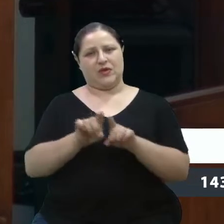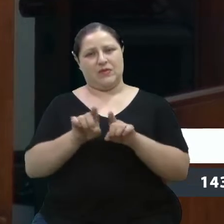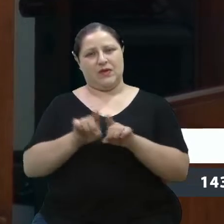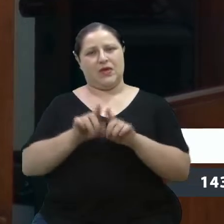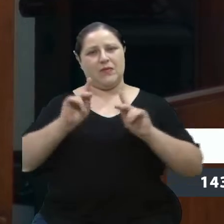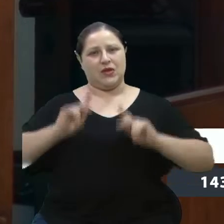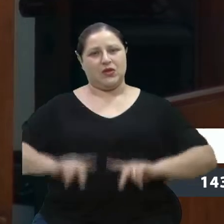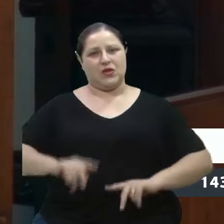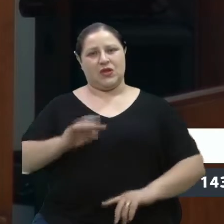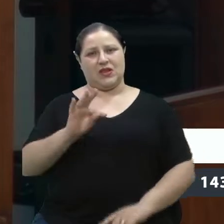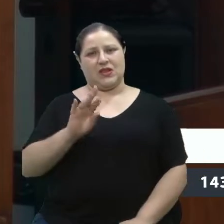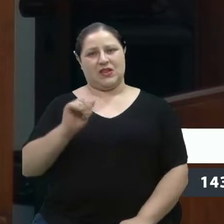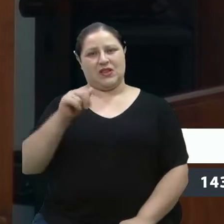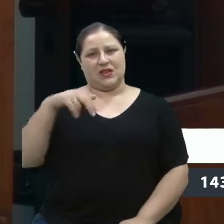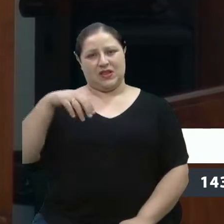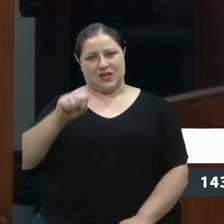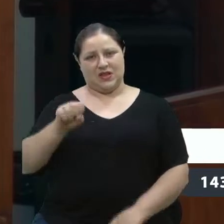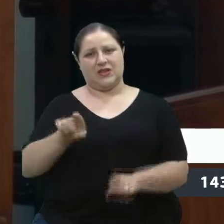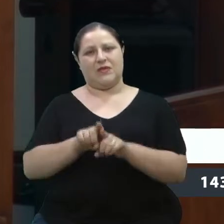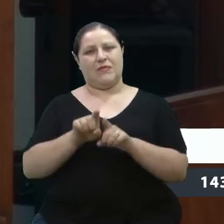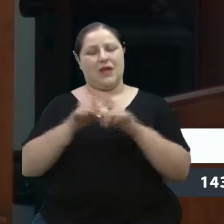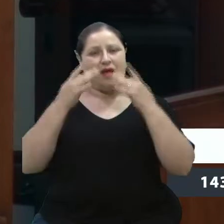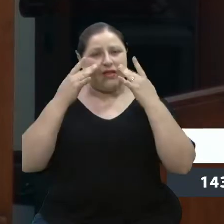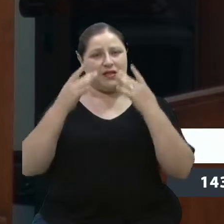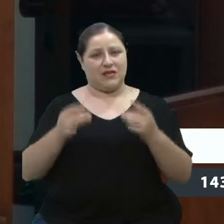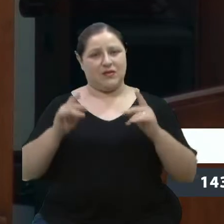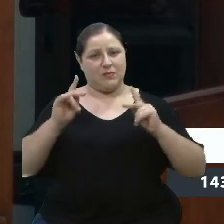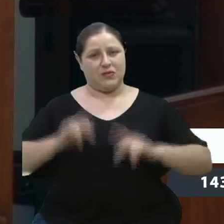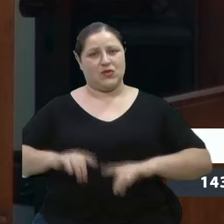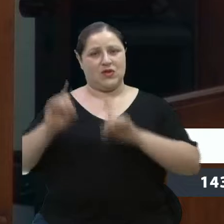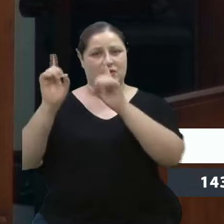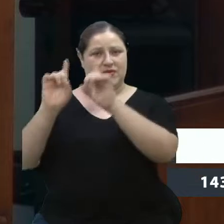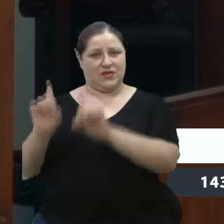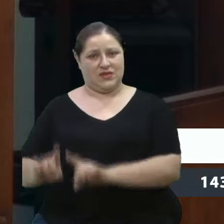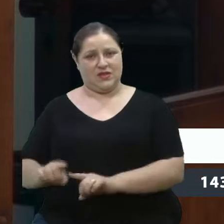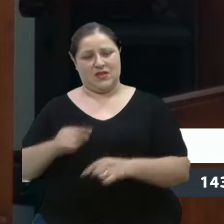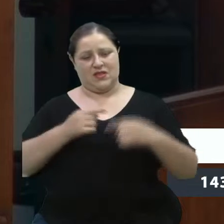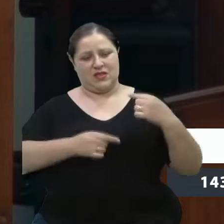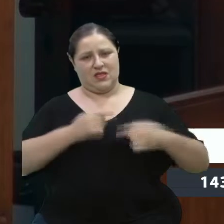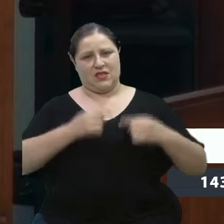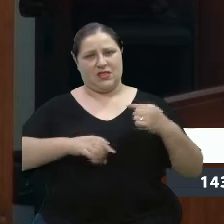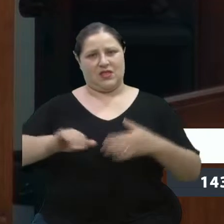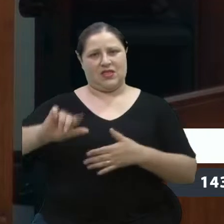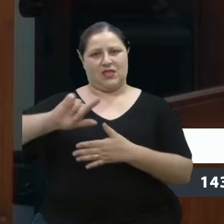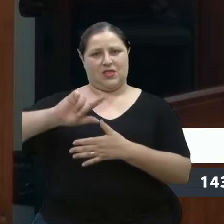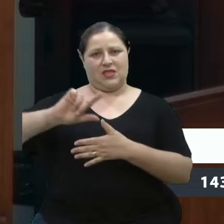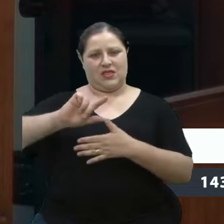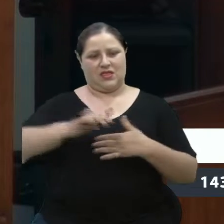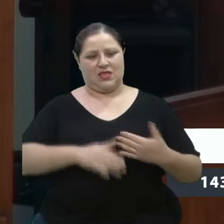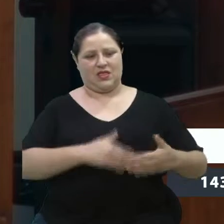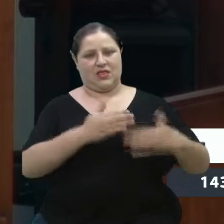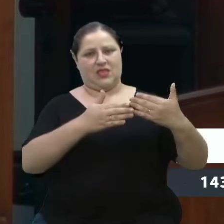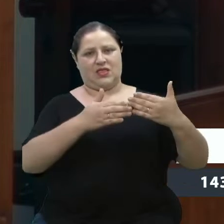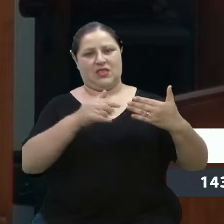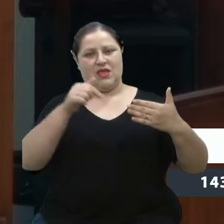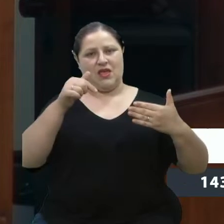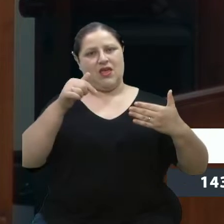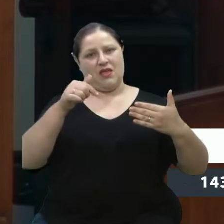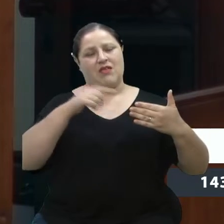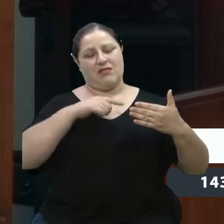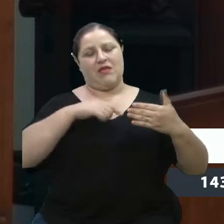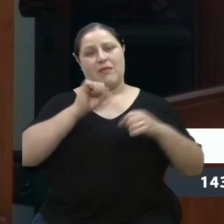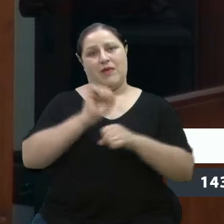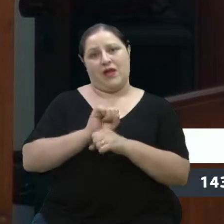das pessoas com deficiência. Debates estes que avançam na América Latina, mas que estão parados ou regredindo